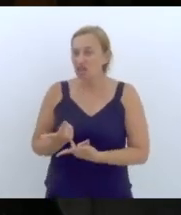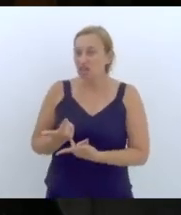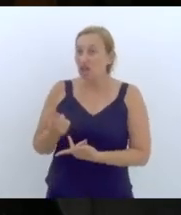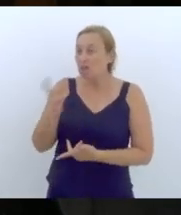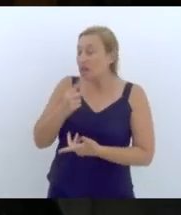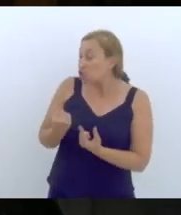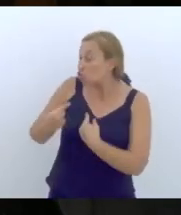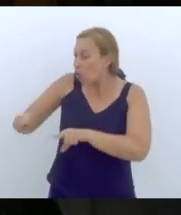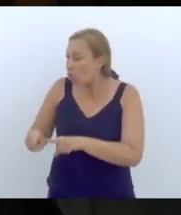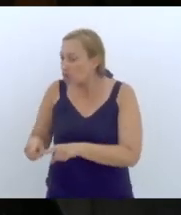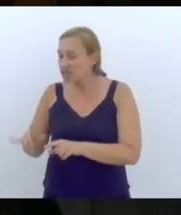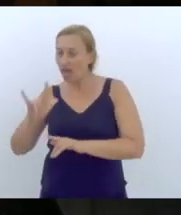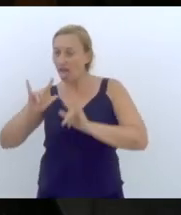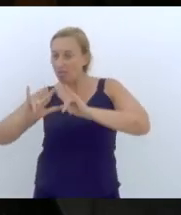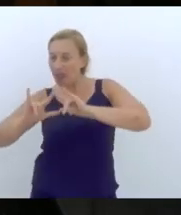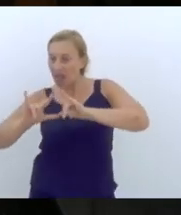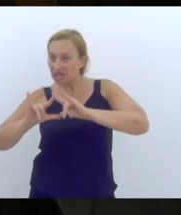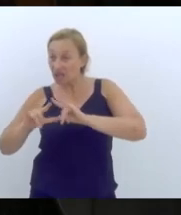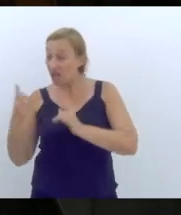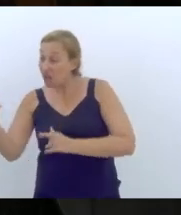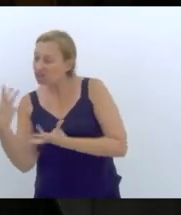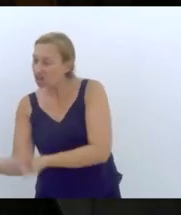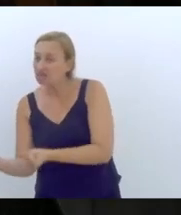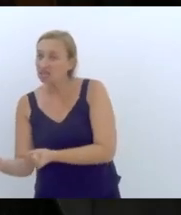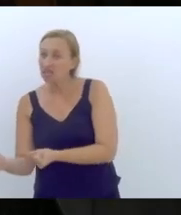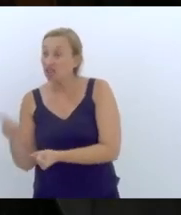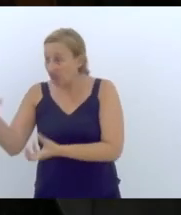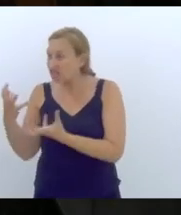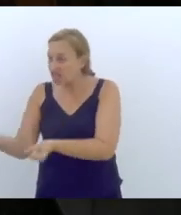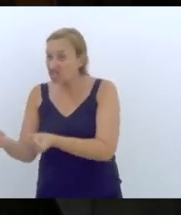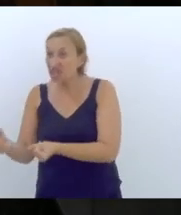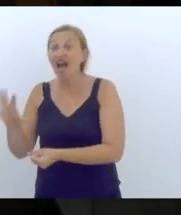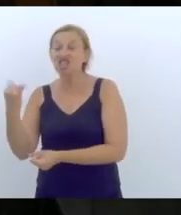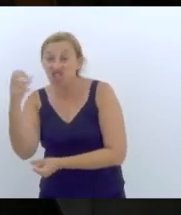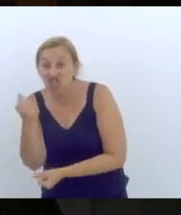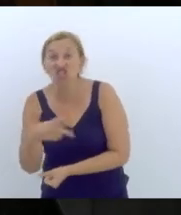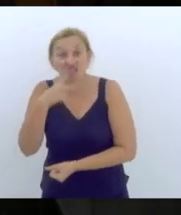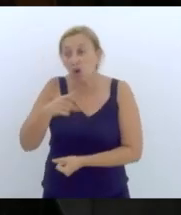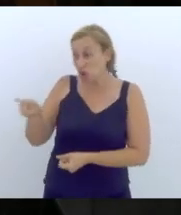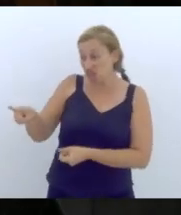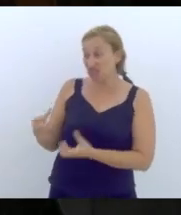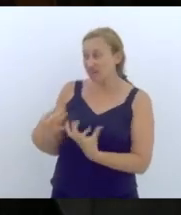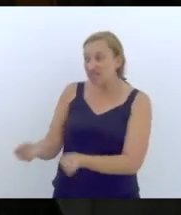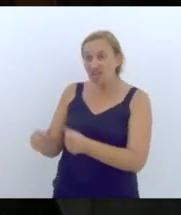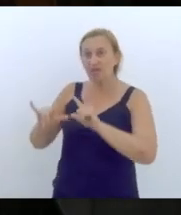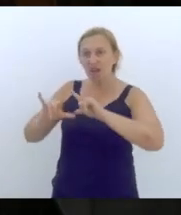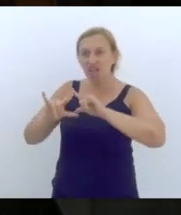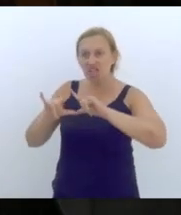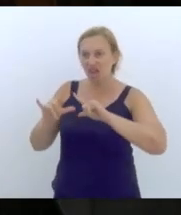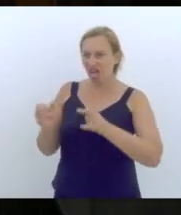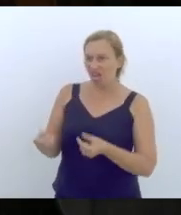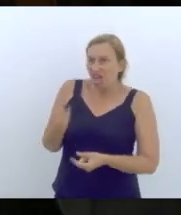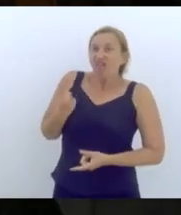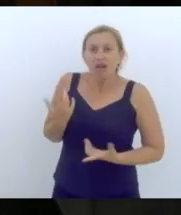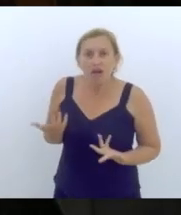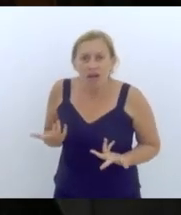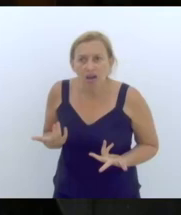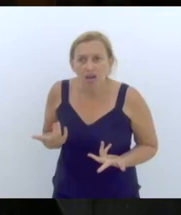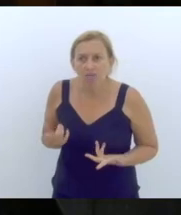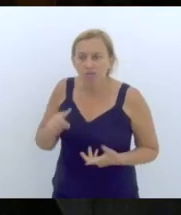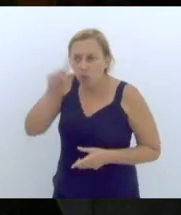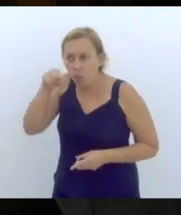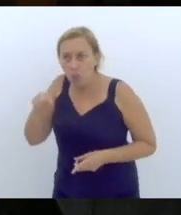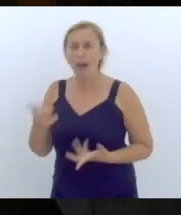são contra a milícia. São a favor. A Cidinha falou que eles são a favor da milícia. É um espanto?